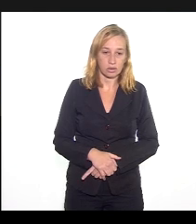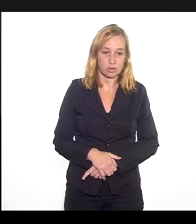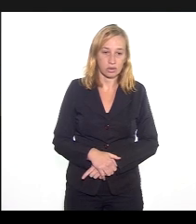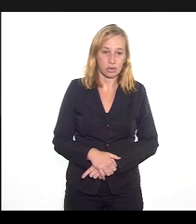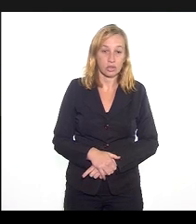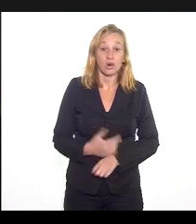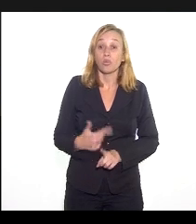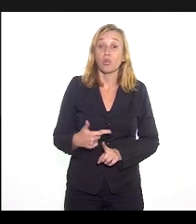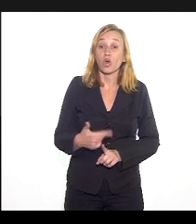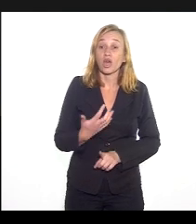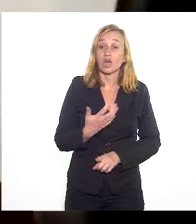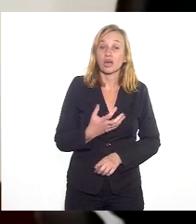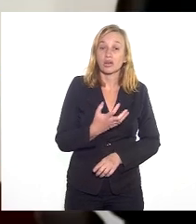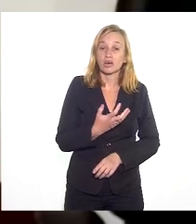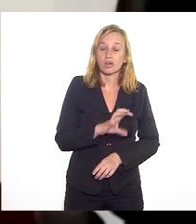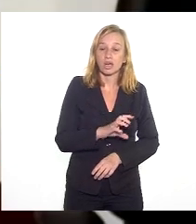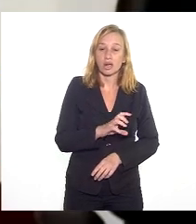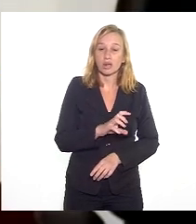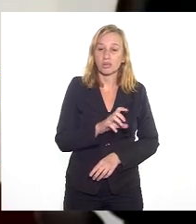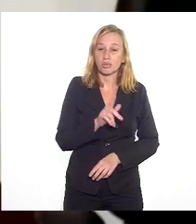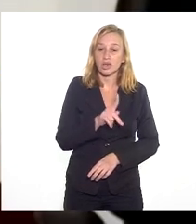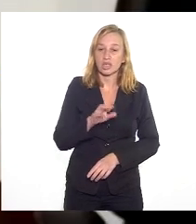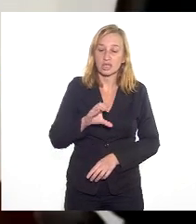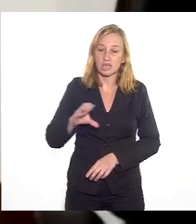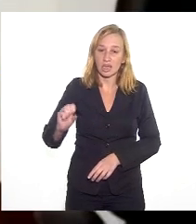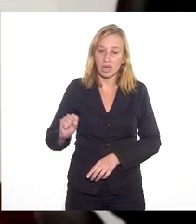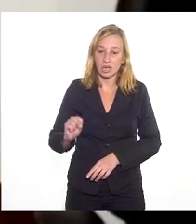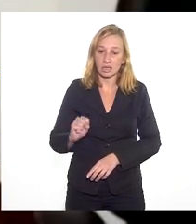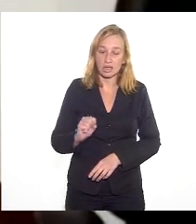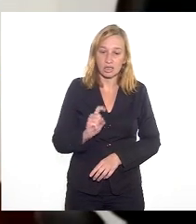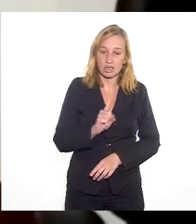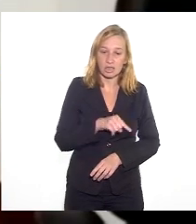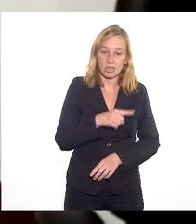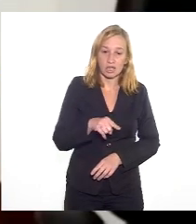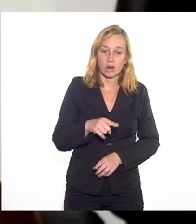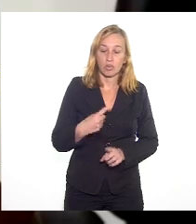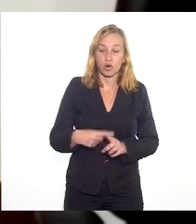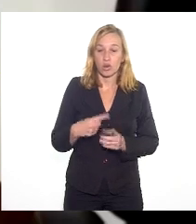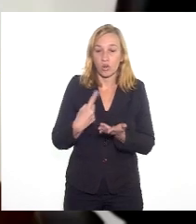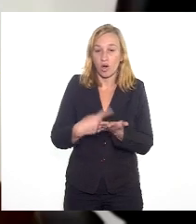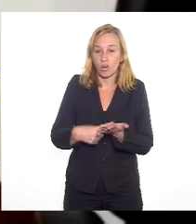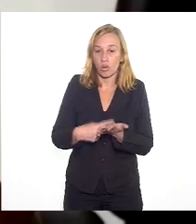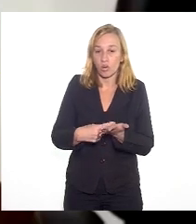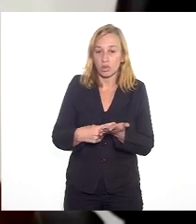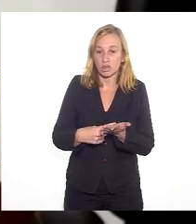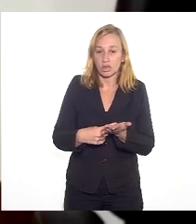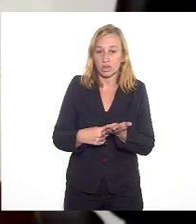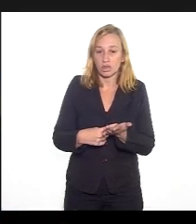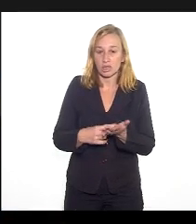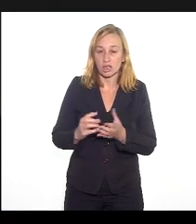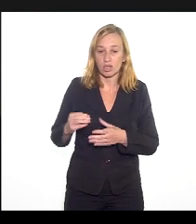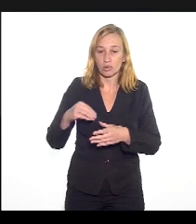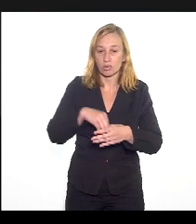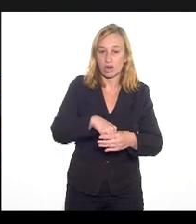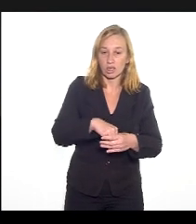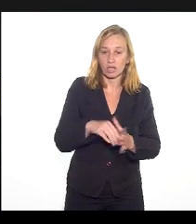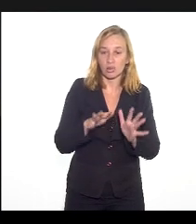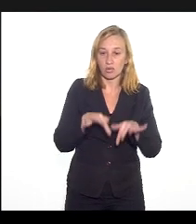Por que eu quero rejeitar do PCCS? Porque o acordo é implementar o PCCS até o final do ano.